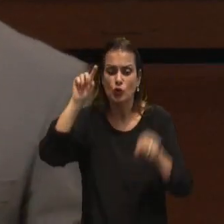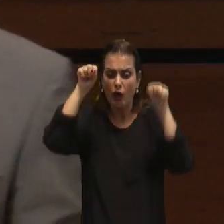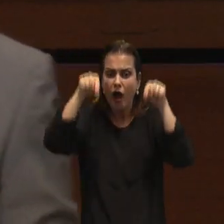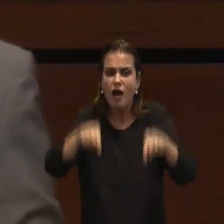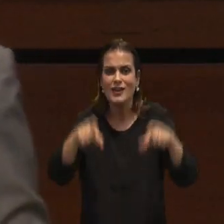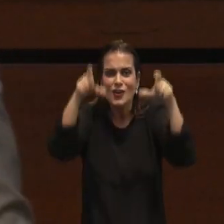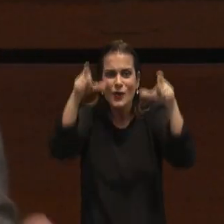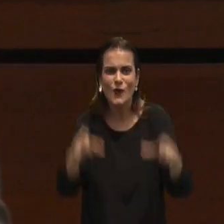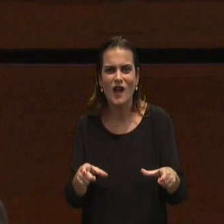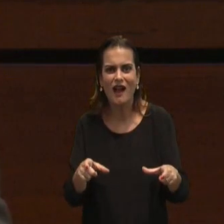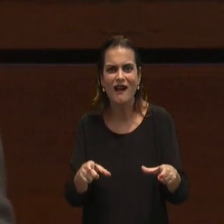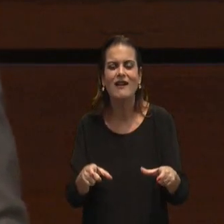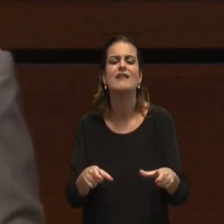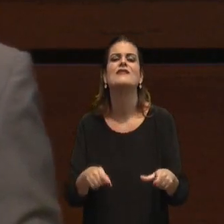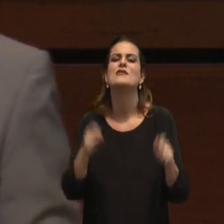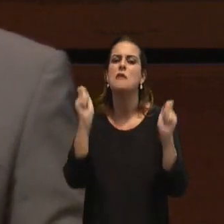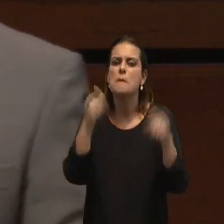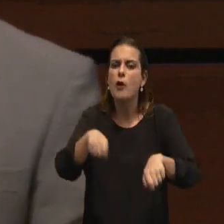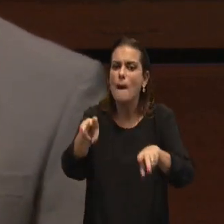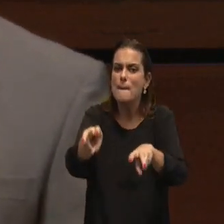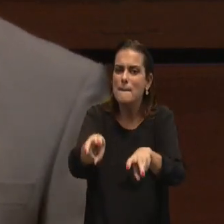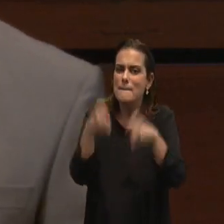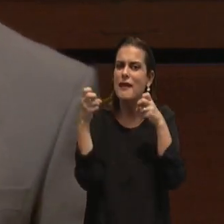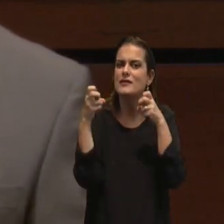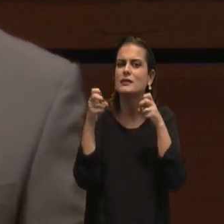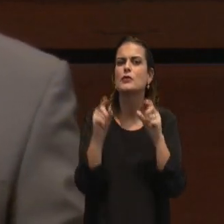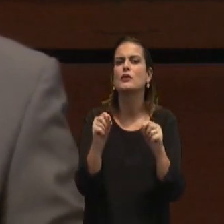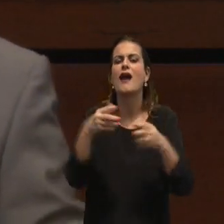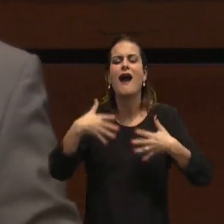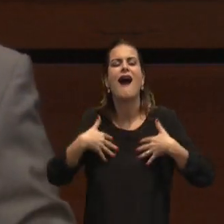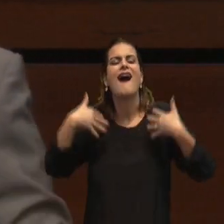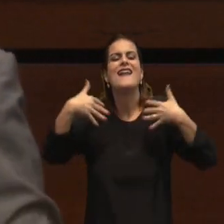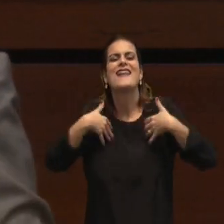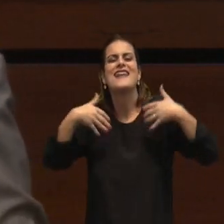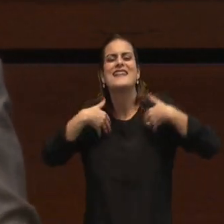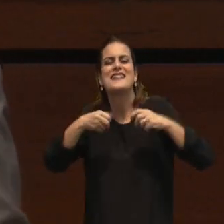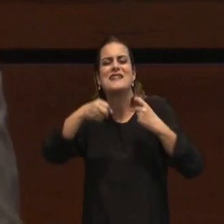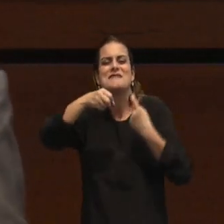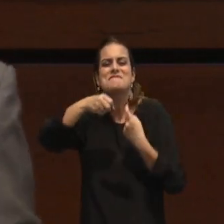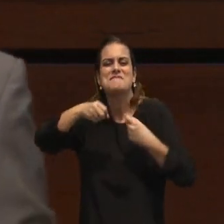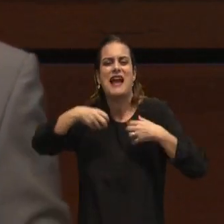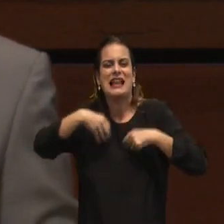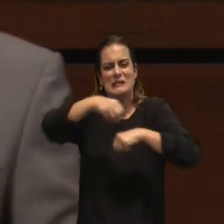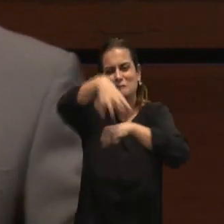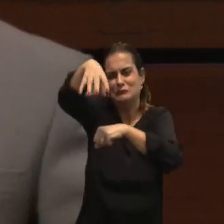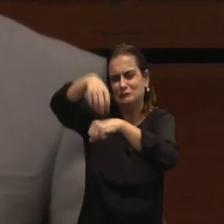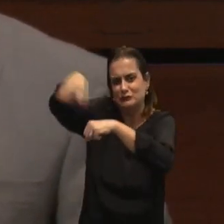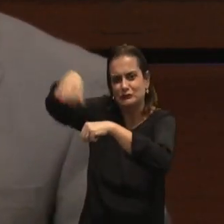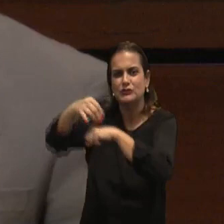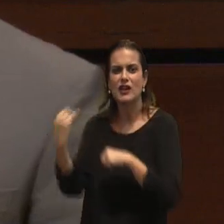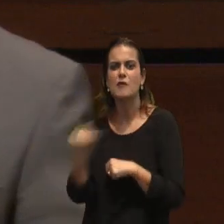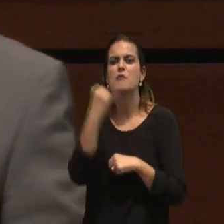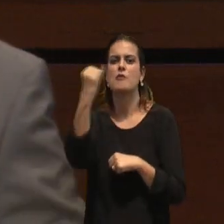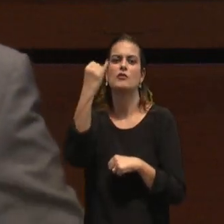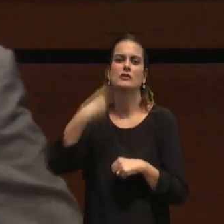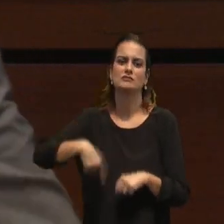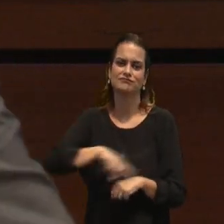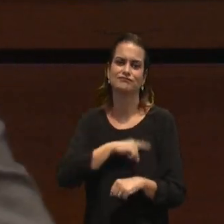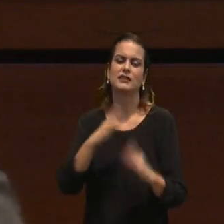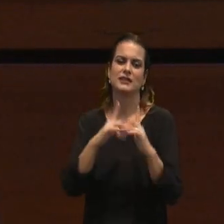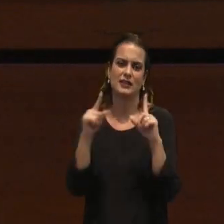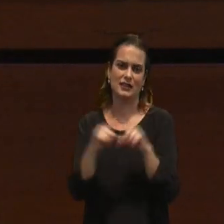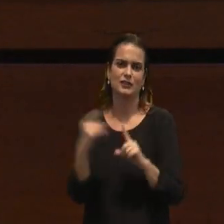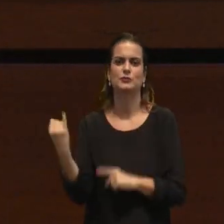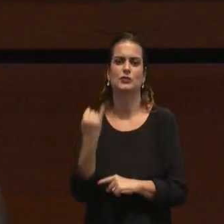nós podemos assim perceber aquela alegria, aquele contágio muito importante, essencial à